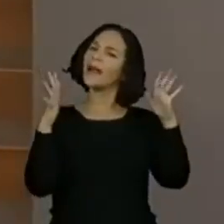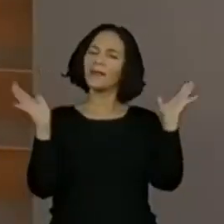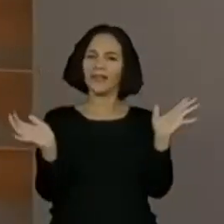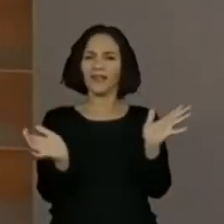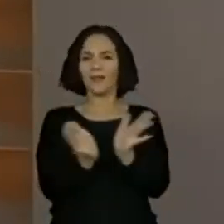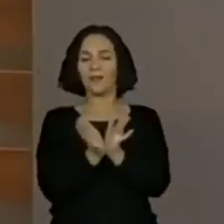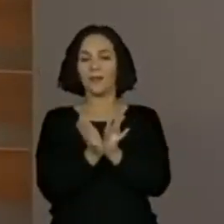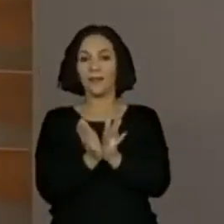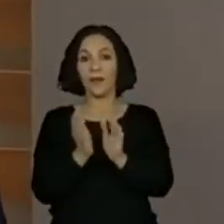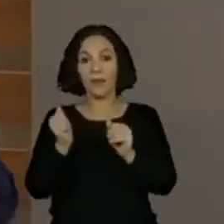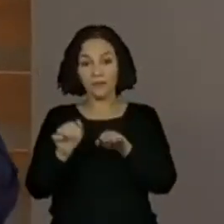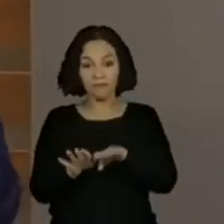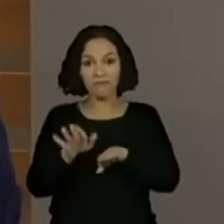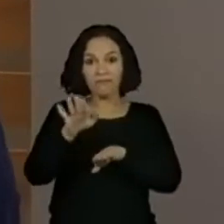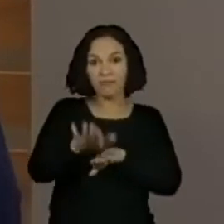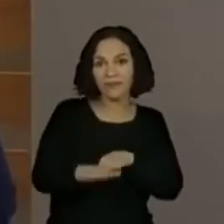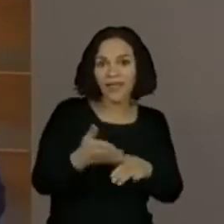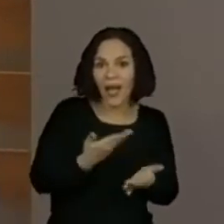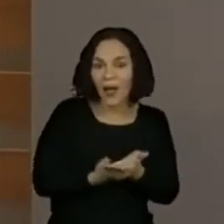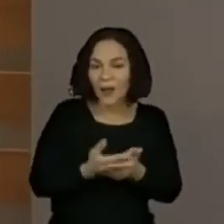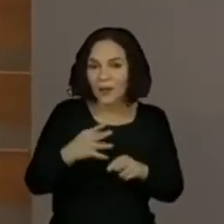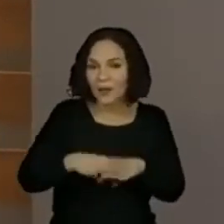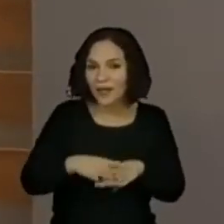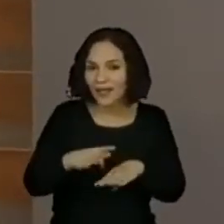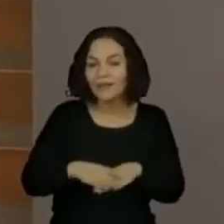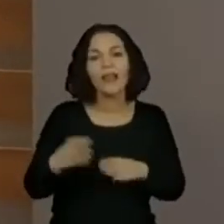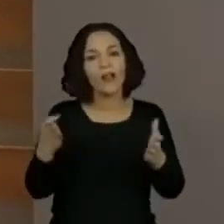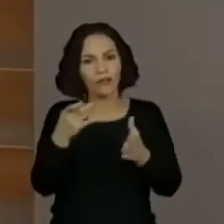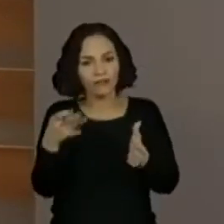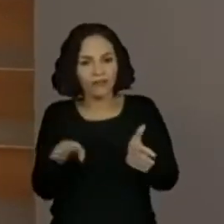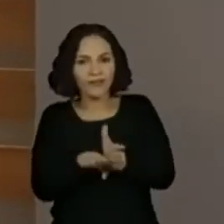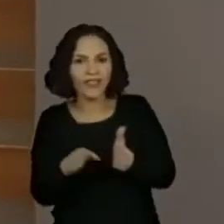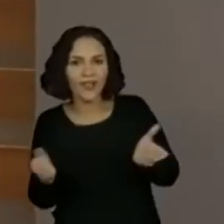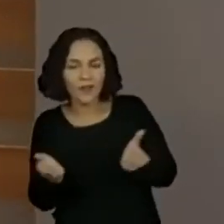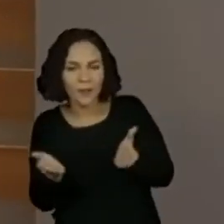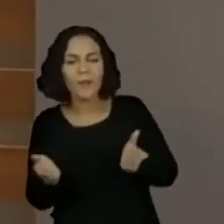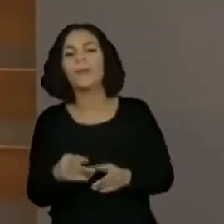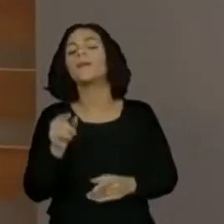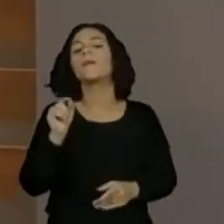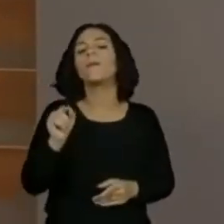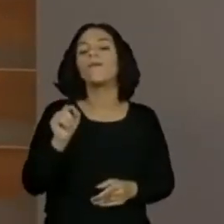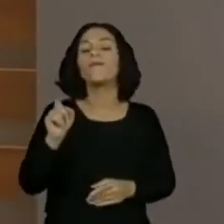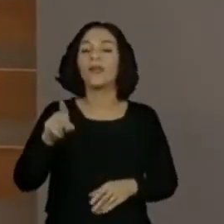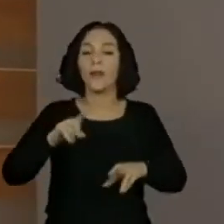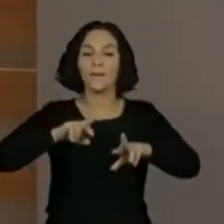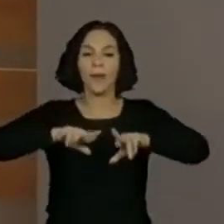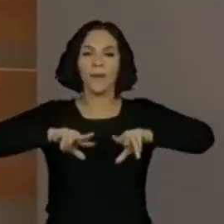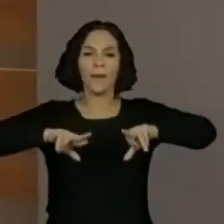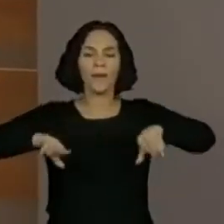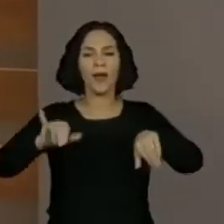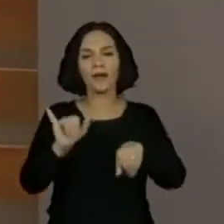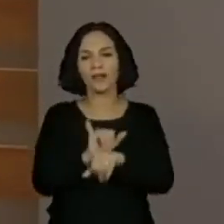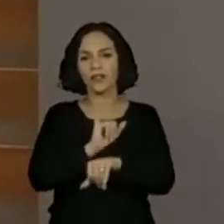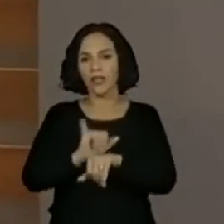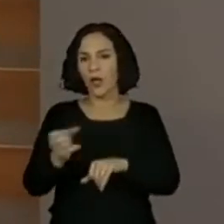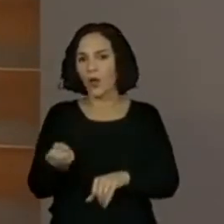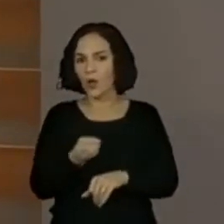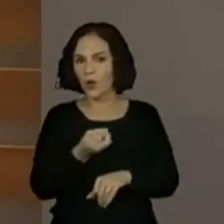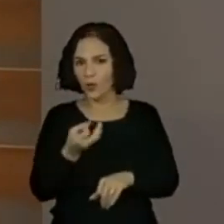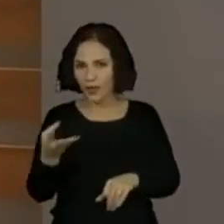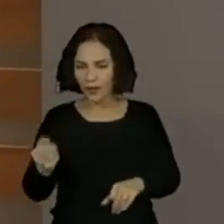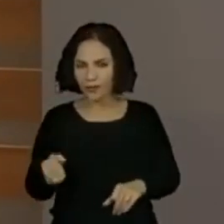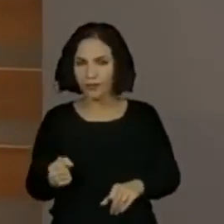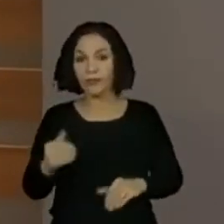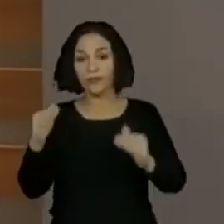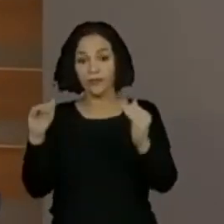vamos avançar com a nossa aula de matemática. Lembrando para quem está chegando agora, nós estamos trabalhando com diferentes estratégias de contagem,